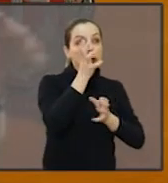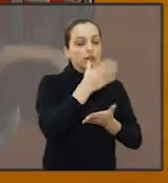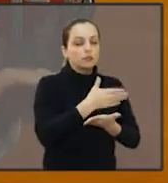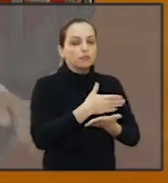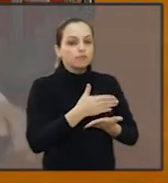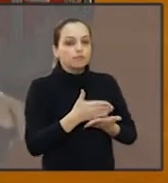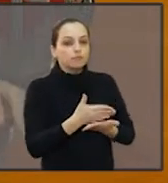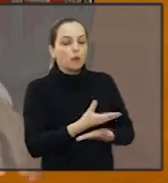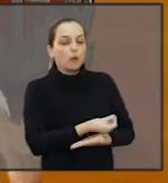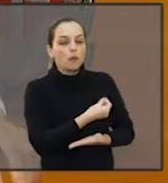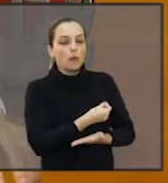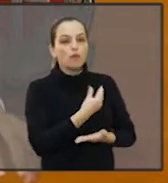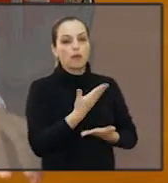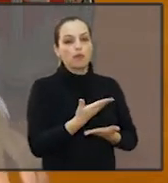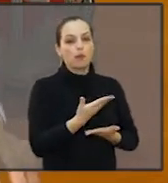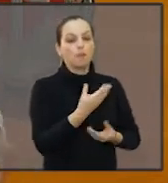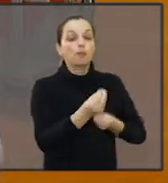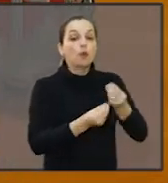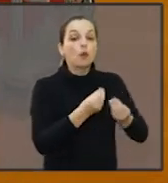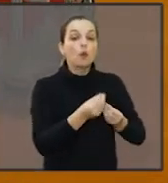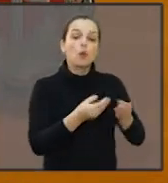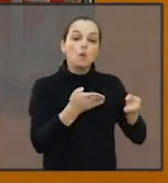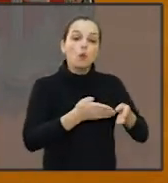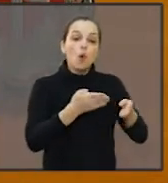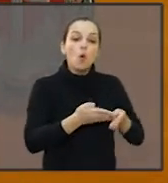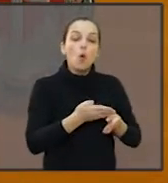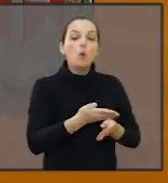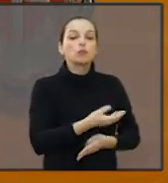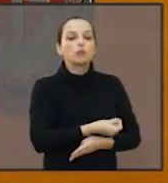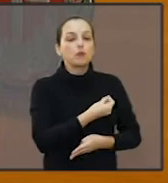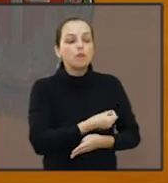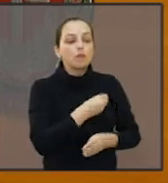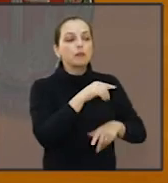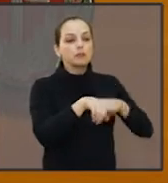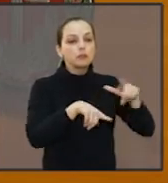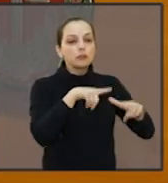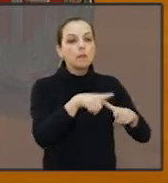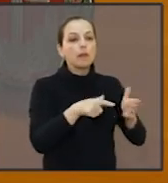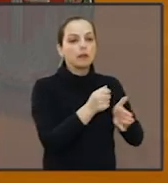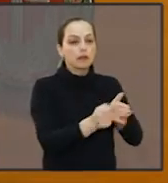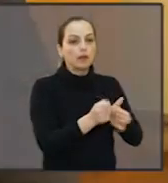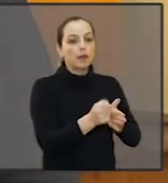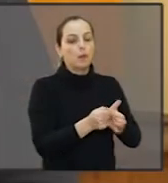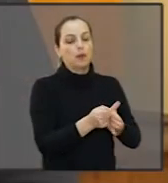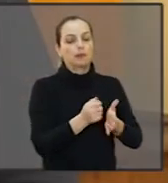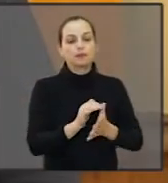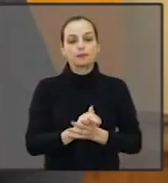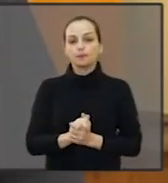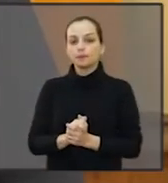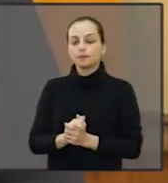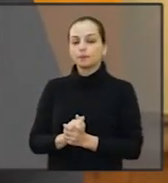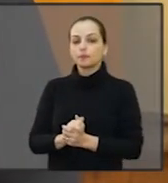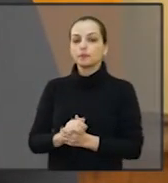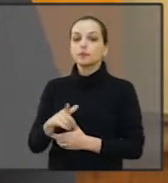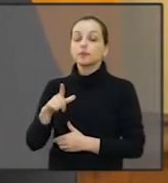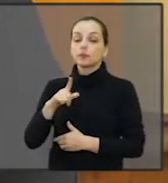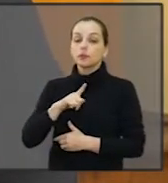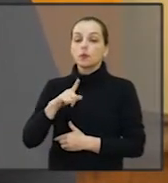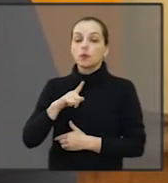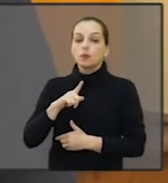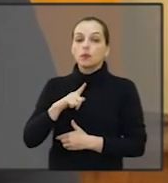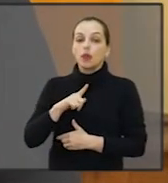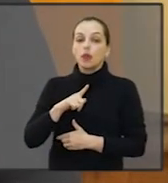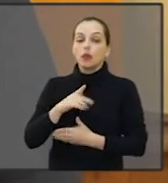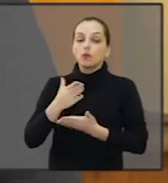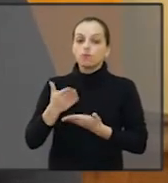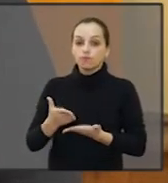sua vida, mas eu queria saber hoje, como é que a Roseli está vivendo, qual o trabalho dela aqui em Araraquara? Hoje eu